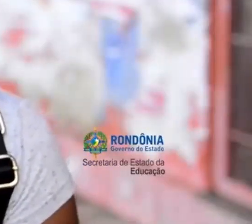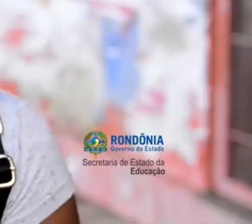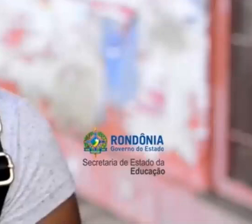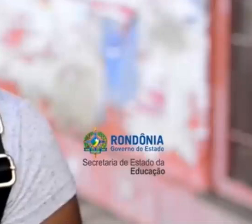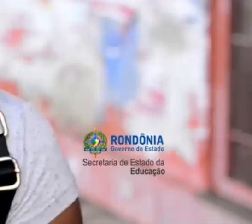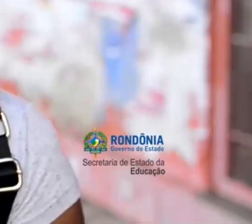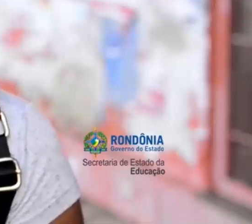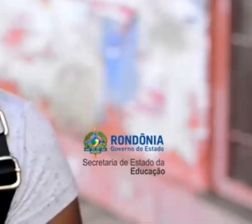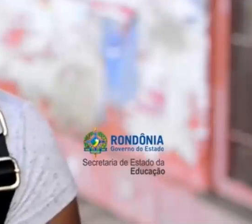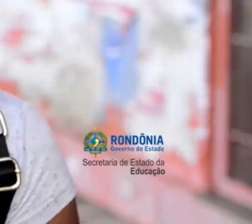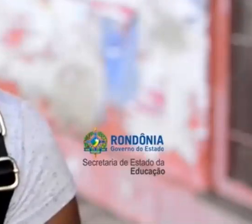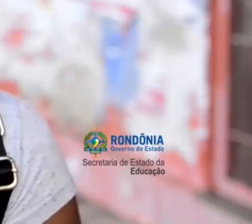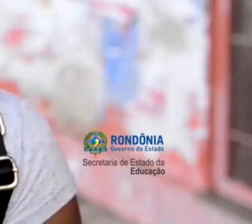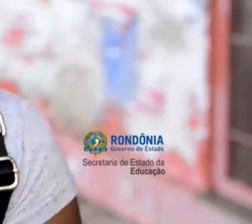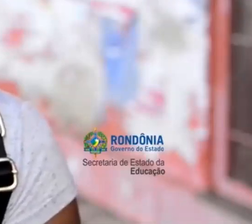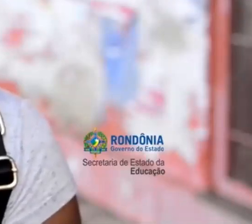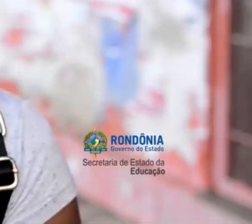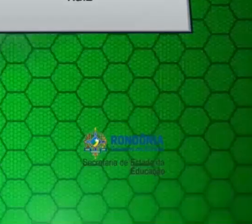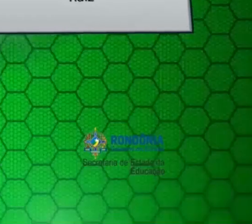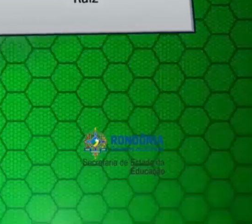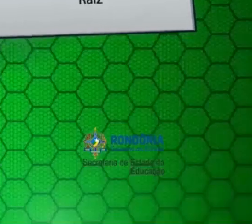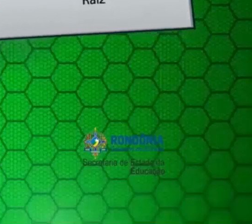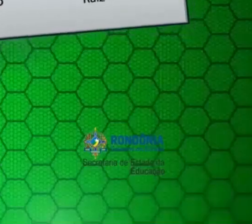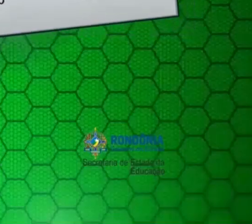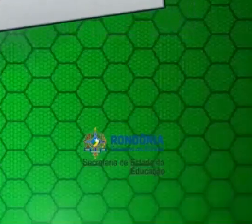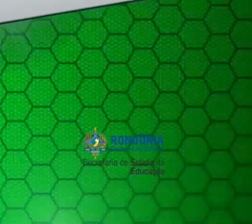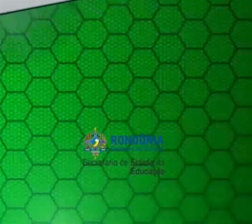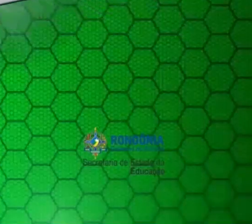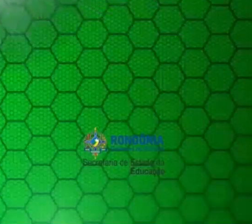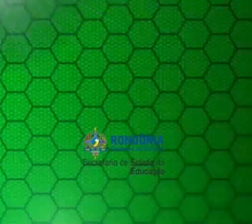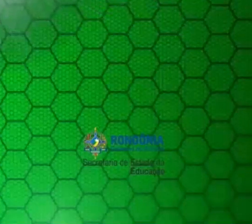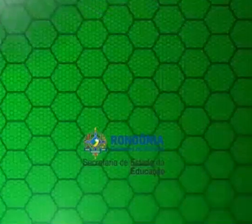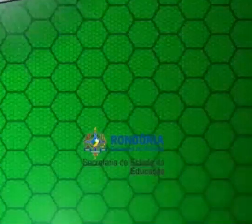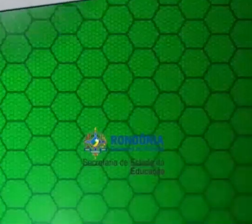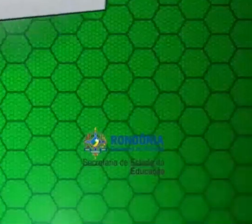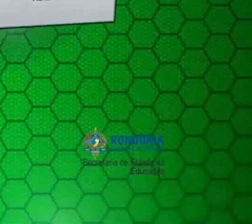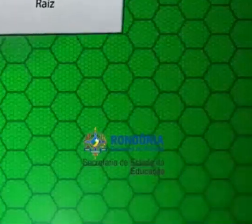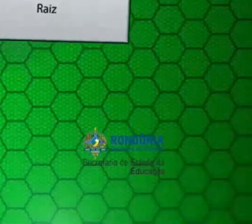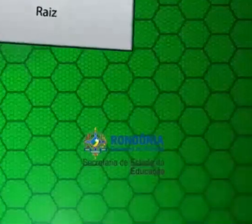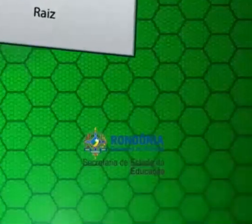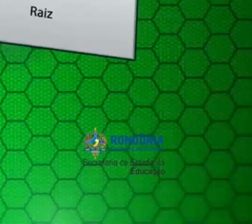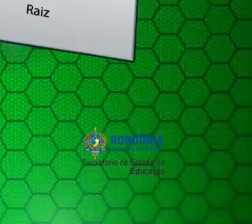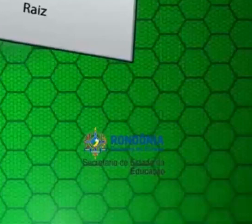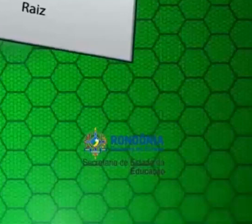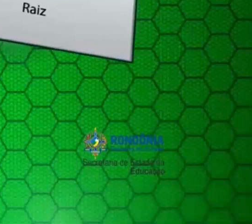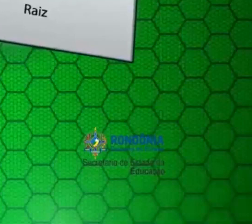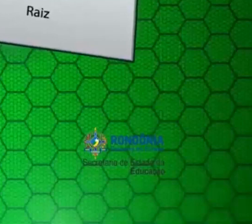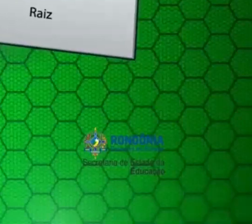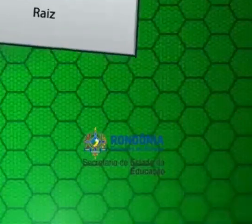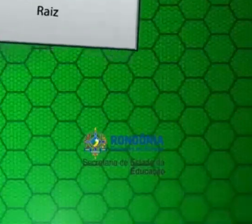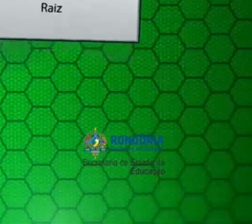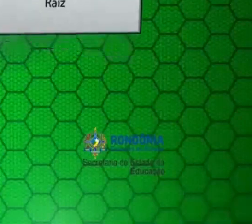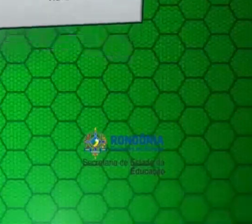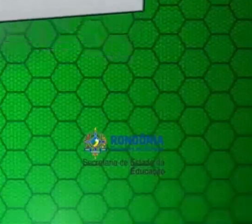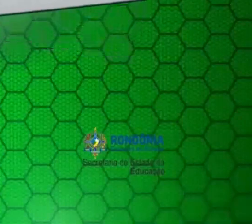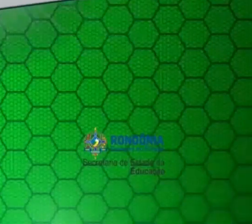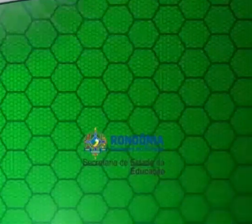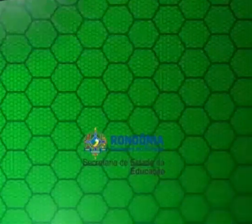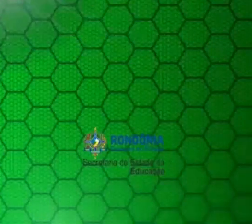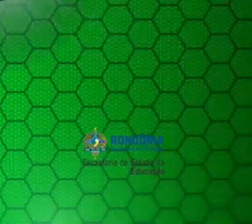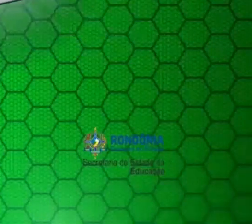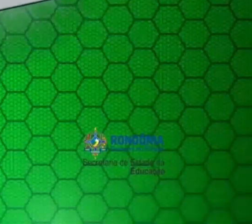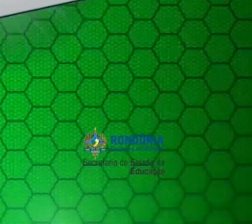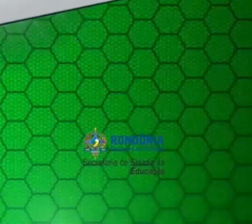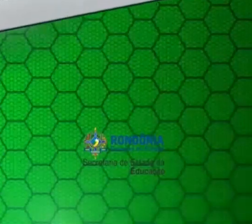fazer a multiplicação pelo próprio número. Não é tão fácil assim de saber, mas com a explicação dos